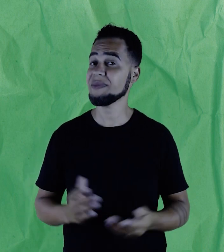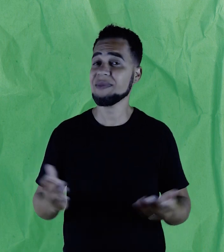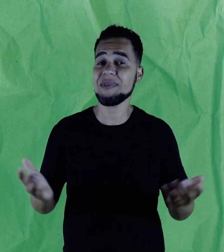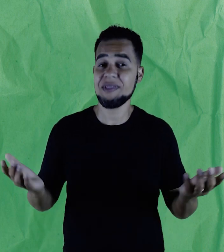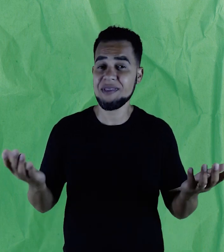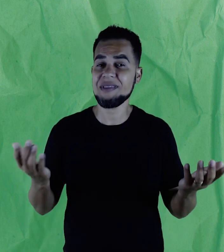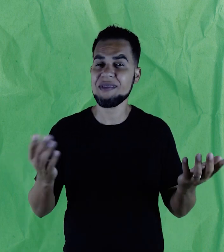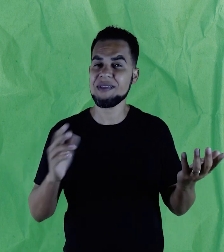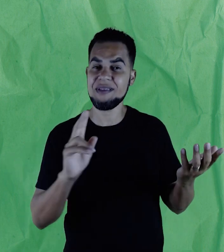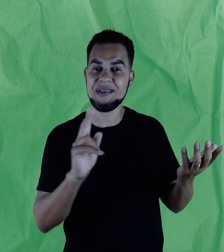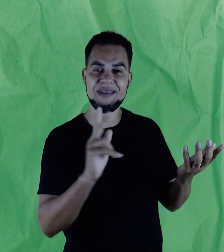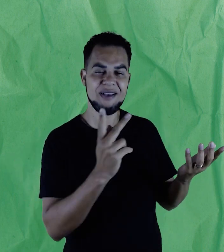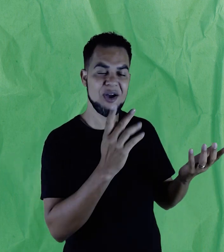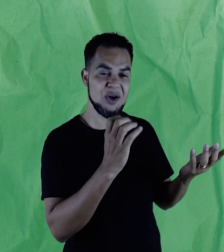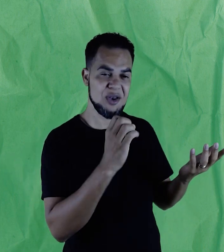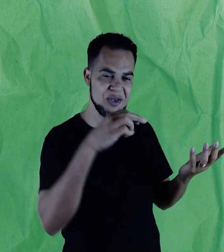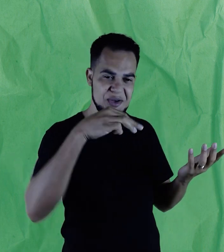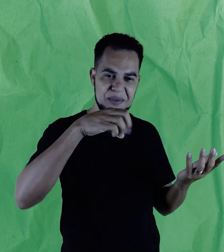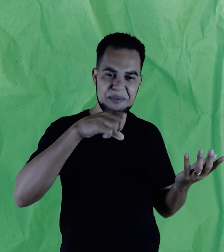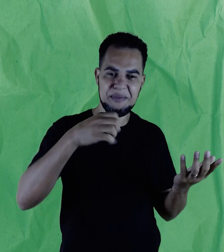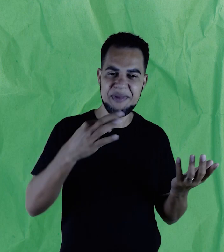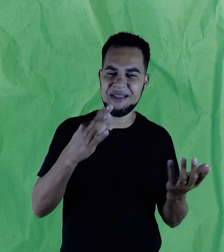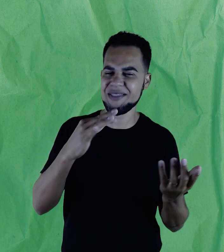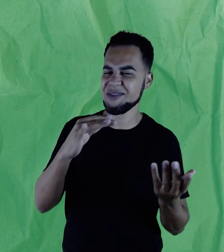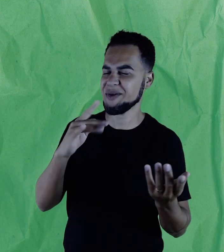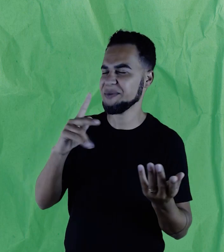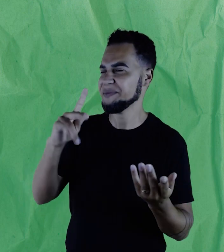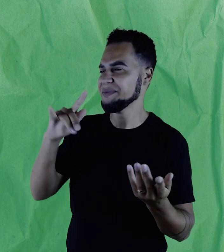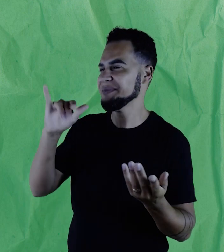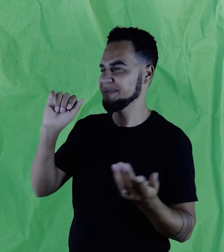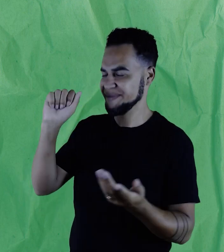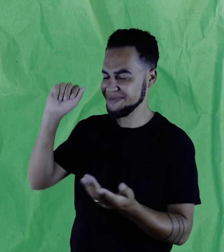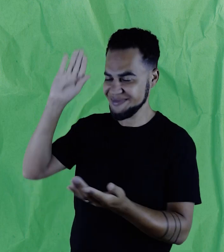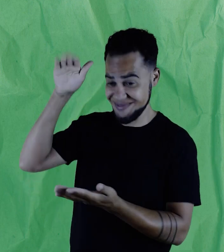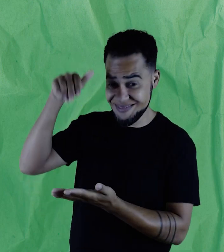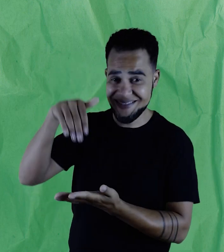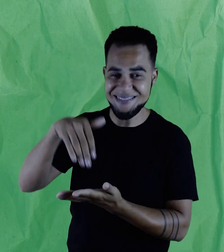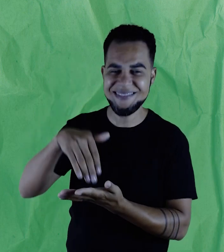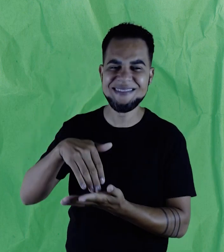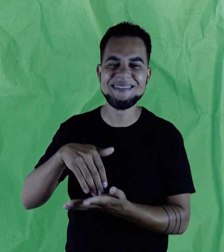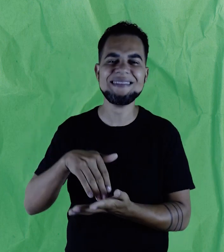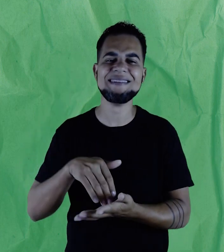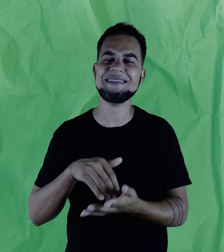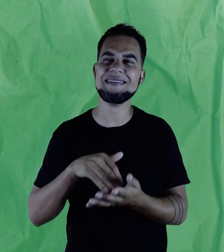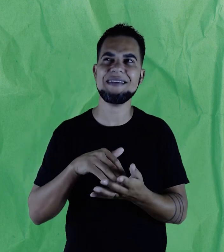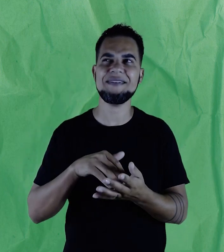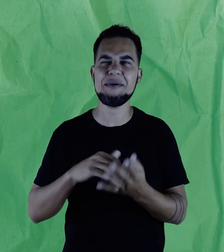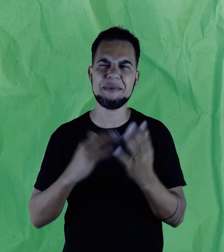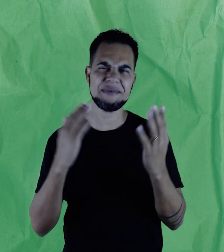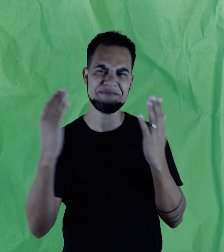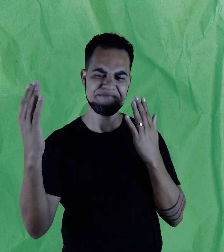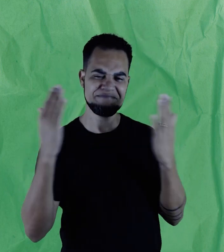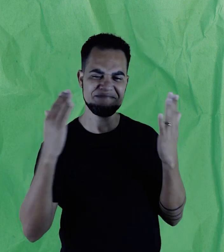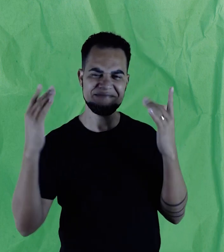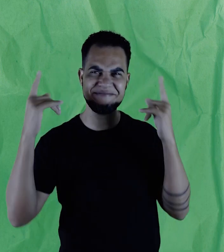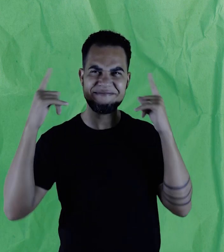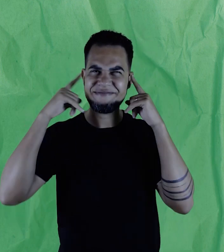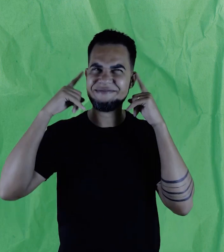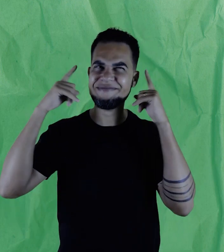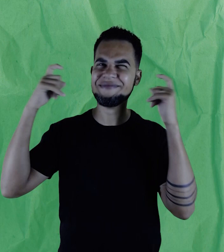E com onomatopeia eu chego ao final, imitando algum som que